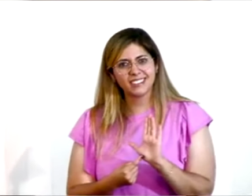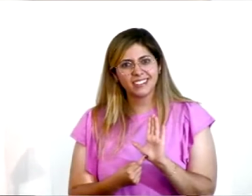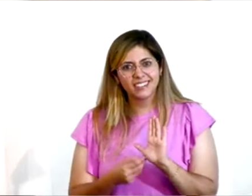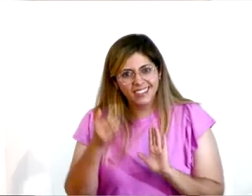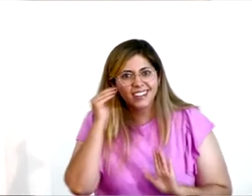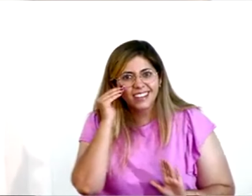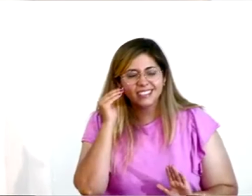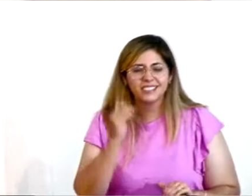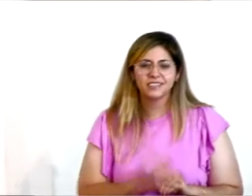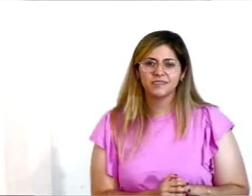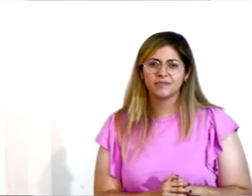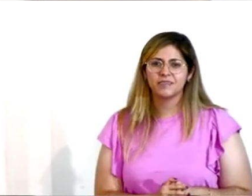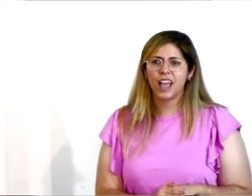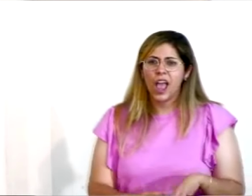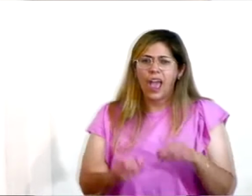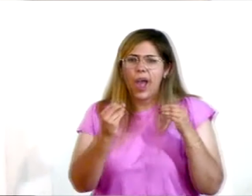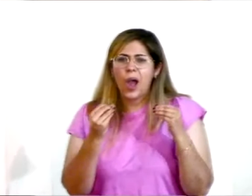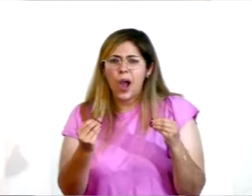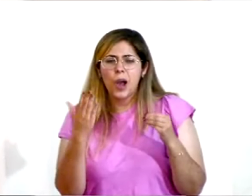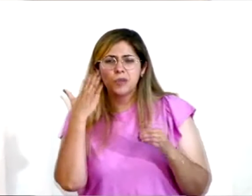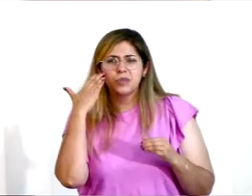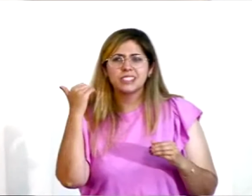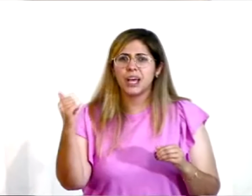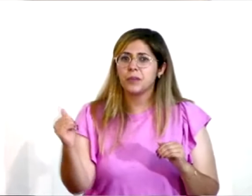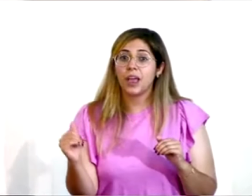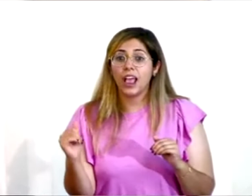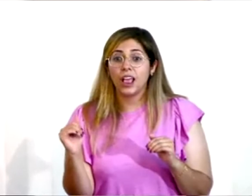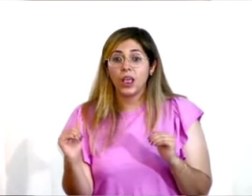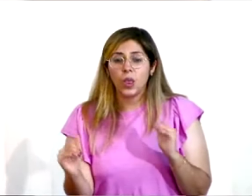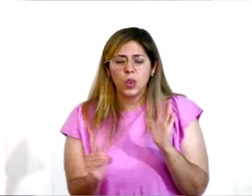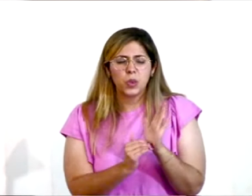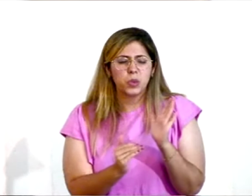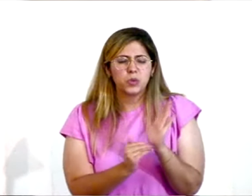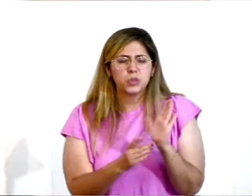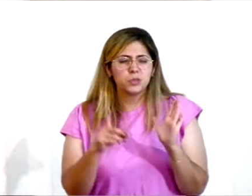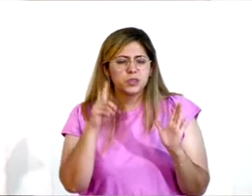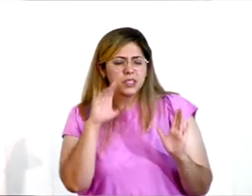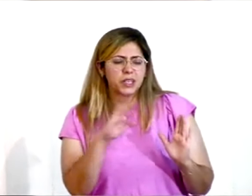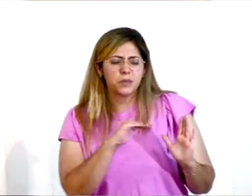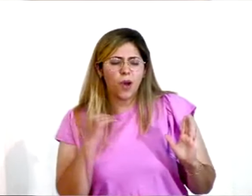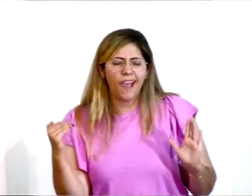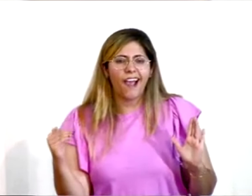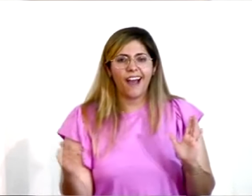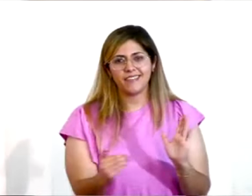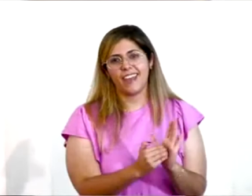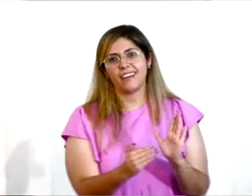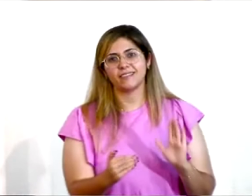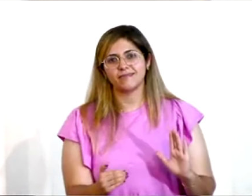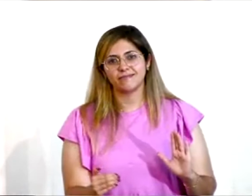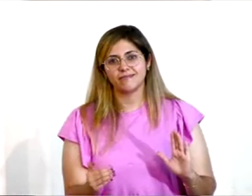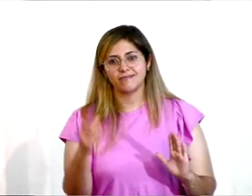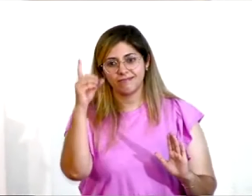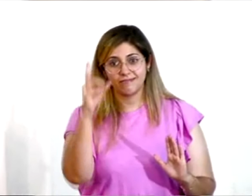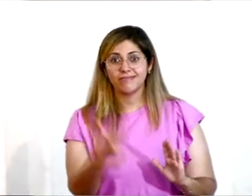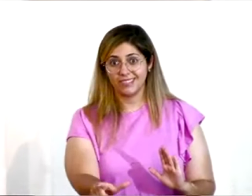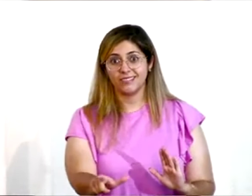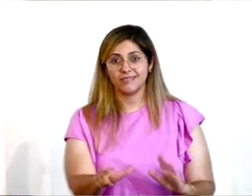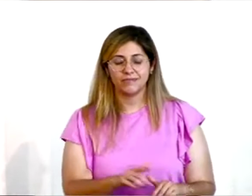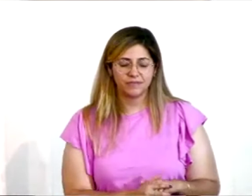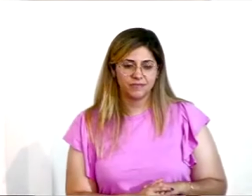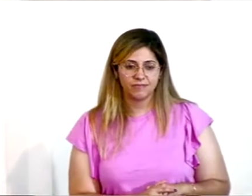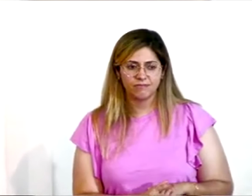Ele, e de como você vai viver o resto dos teus dias. Vai viver como viveu até agora. Se você